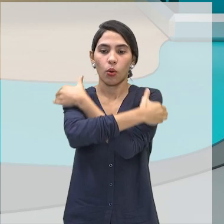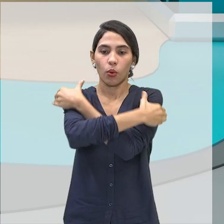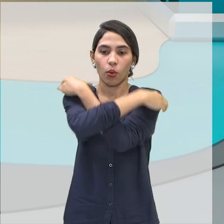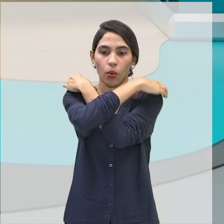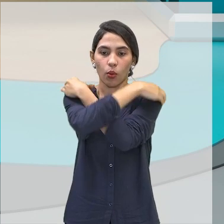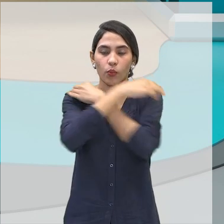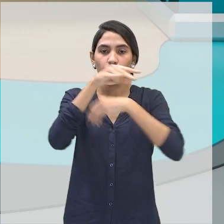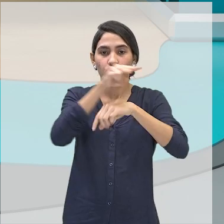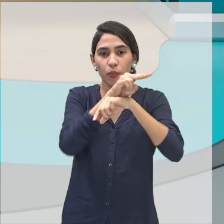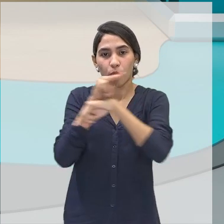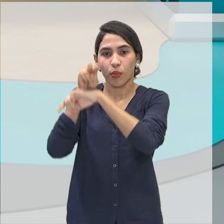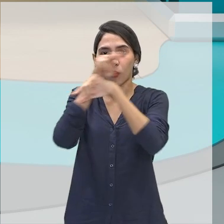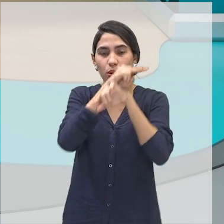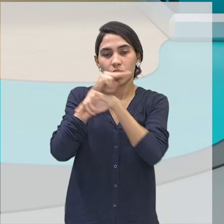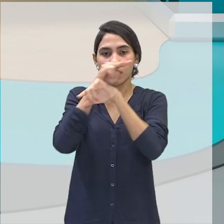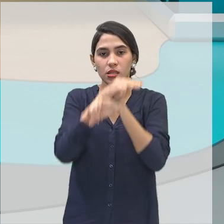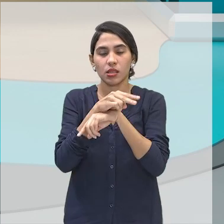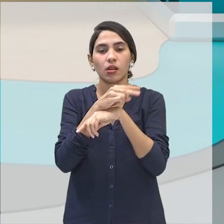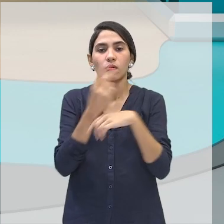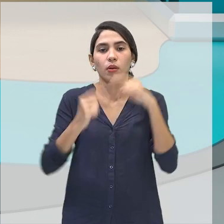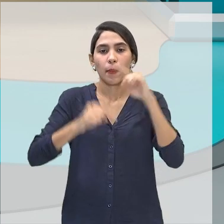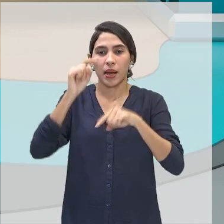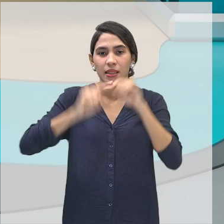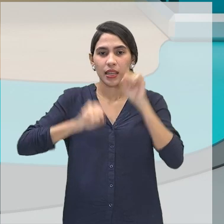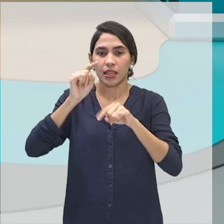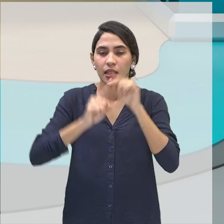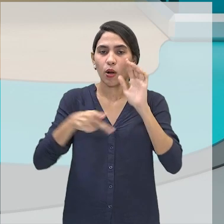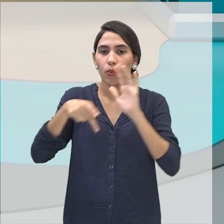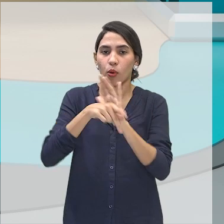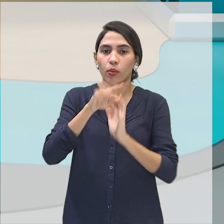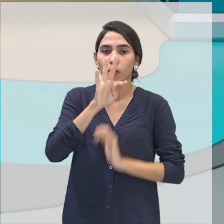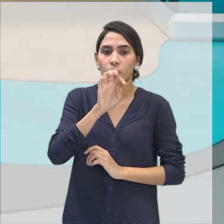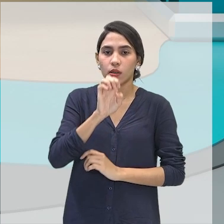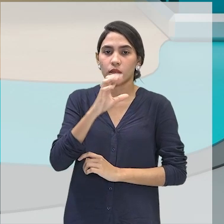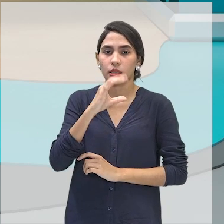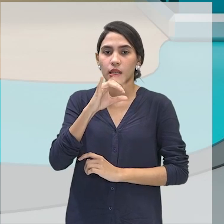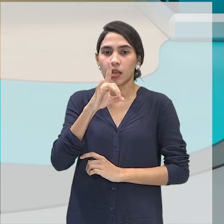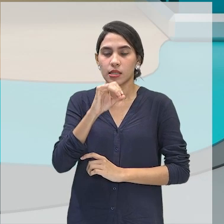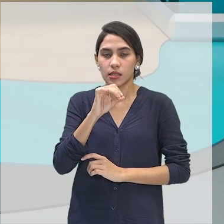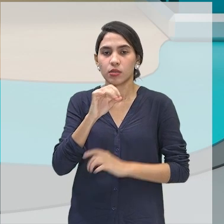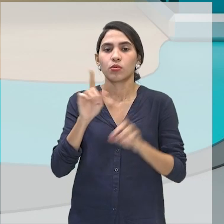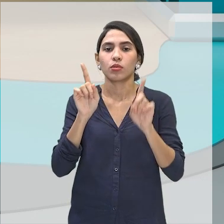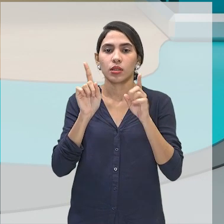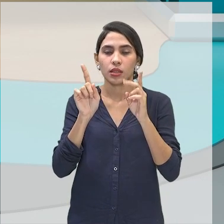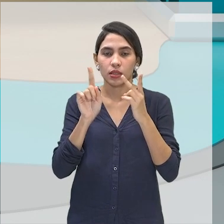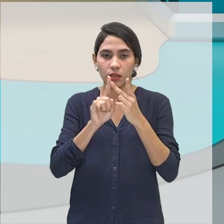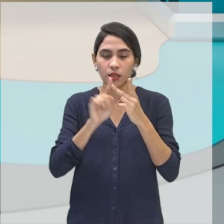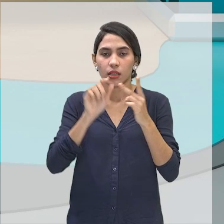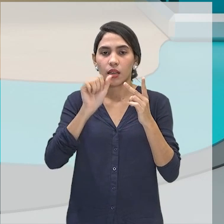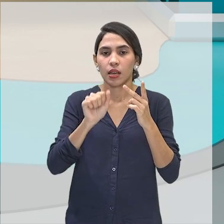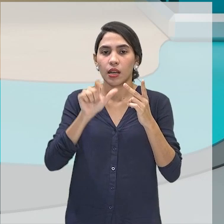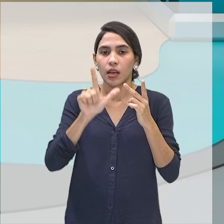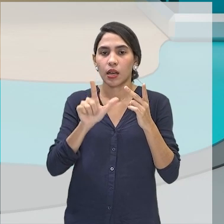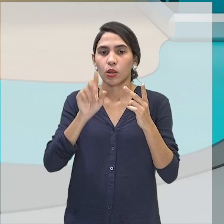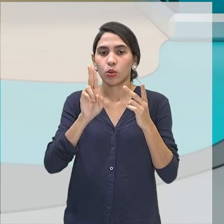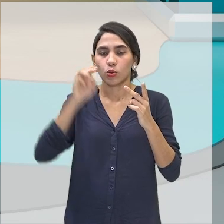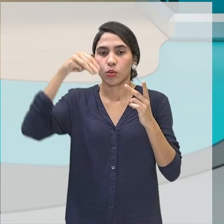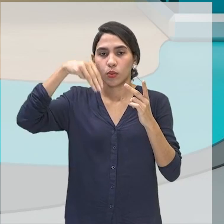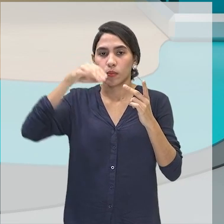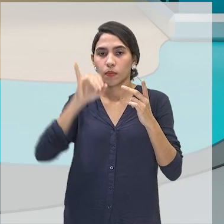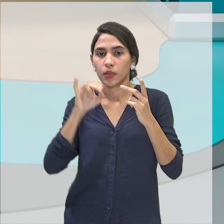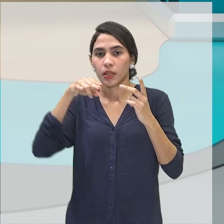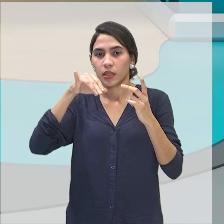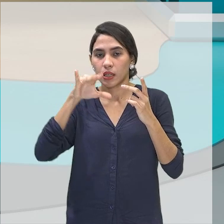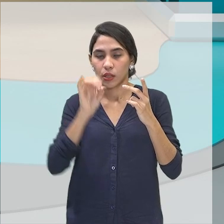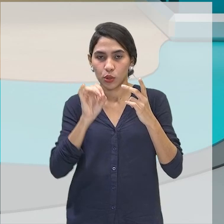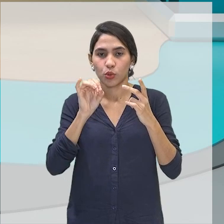ele é feito de tecido e alumínio. E vocês vão já entender o porquê da presença do alumínio, né,